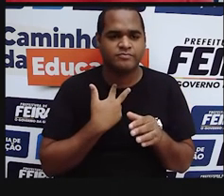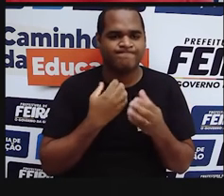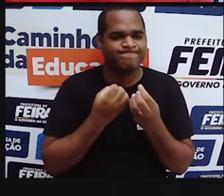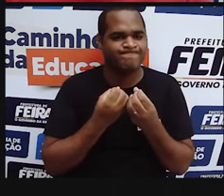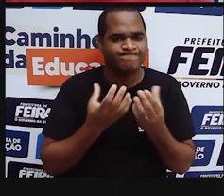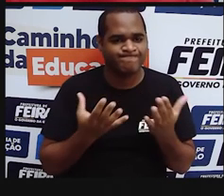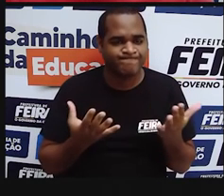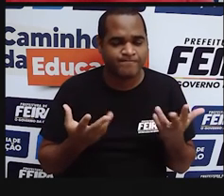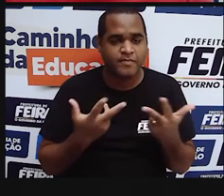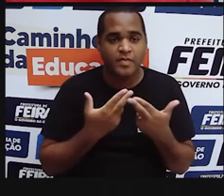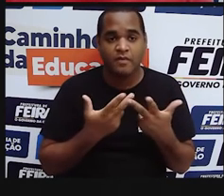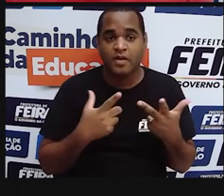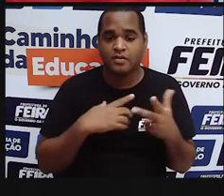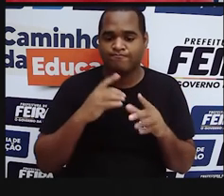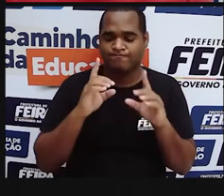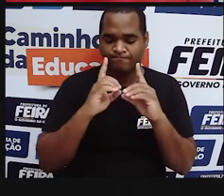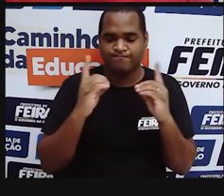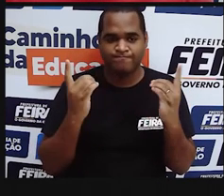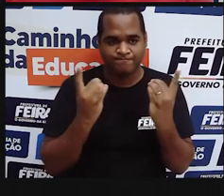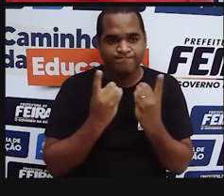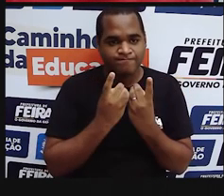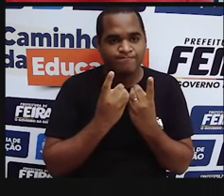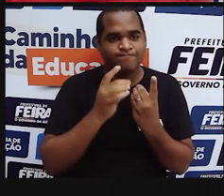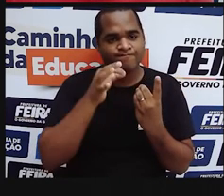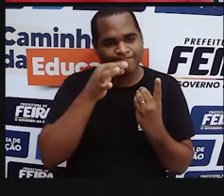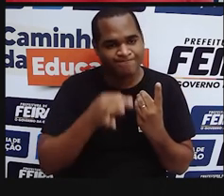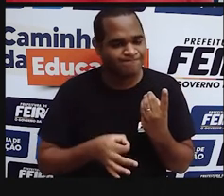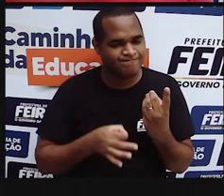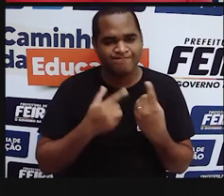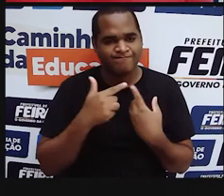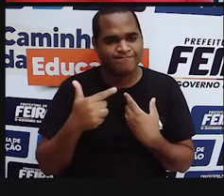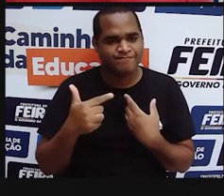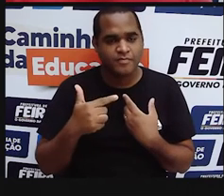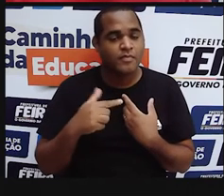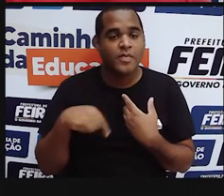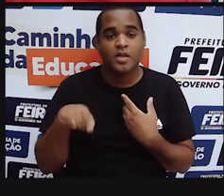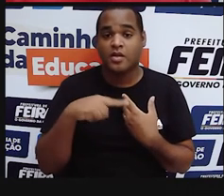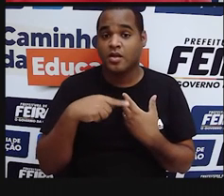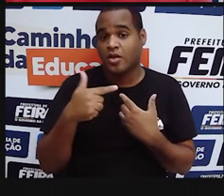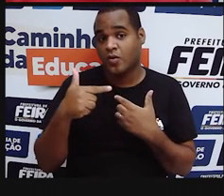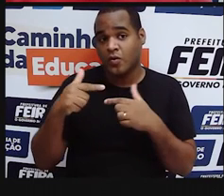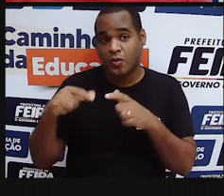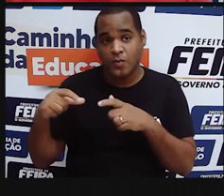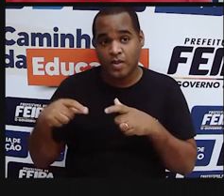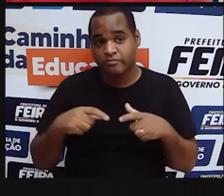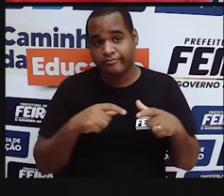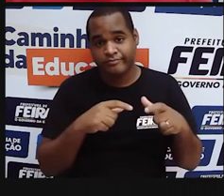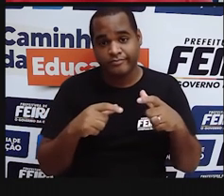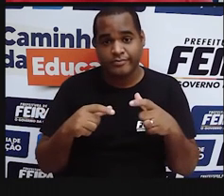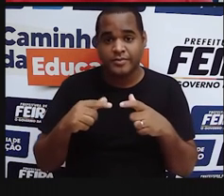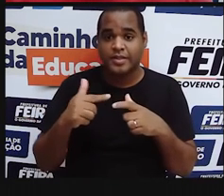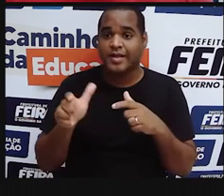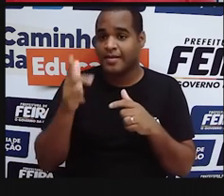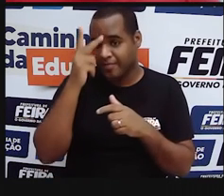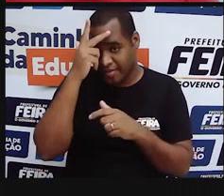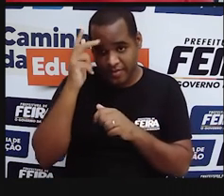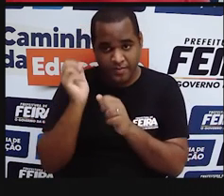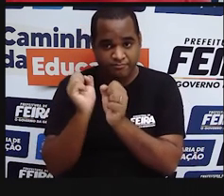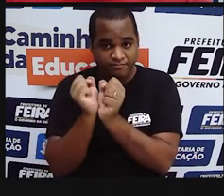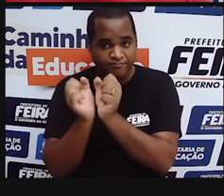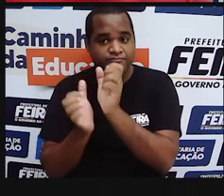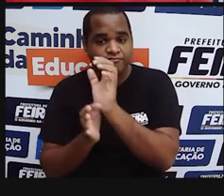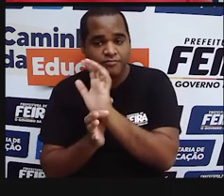não podia compartilhar da experiência democrática. E nesse grupo estavam os metecos, que são estrangeiros,